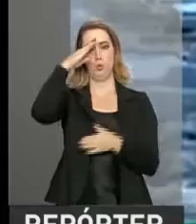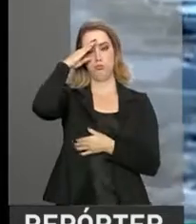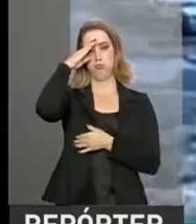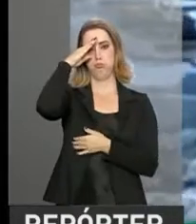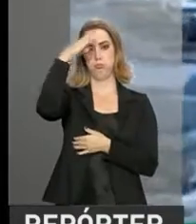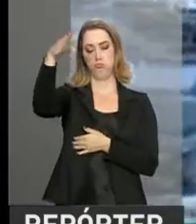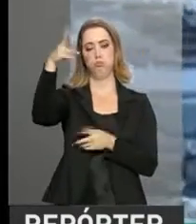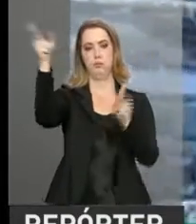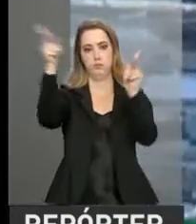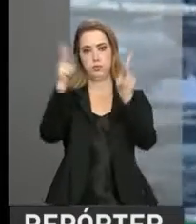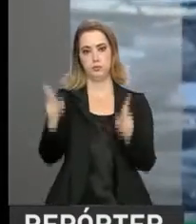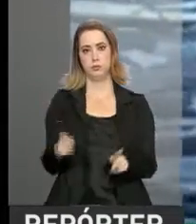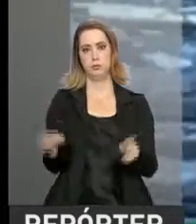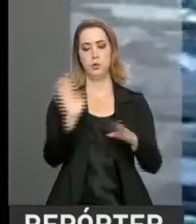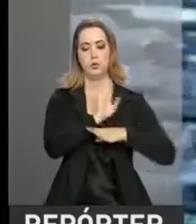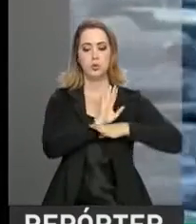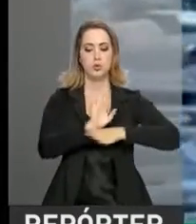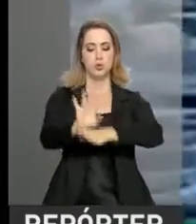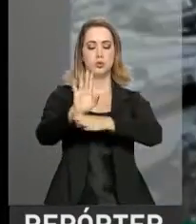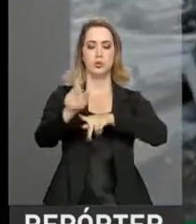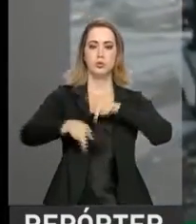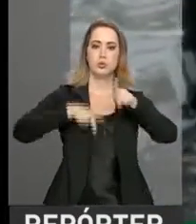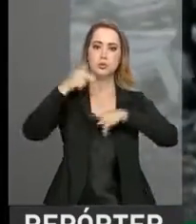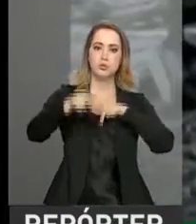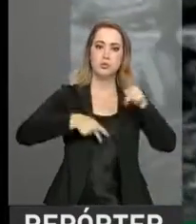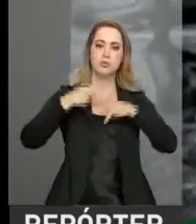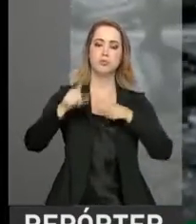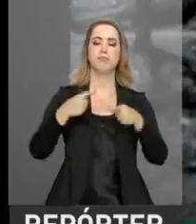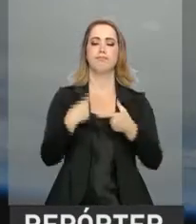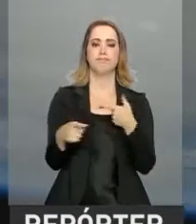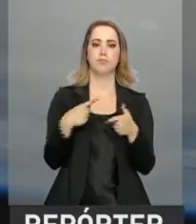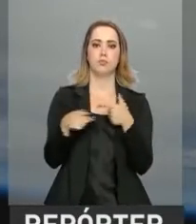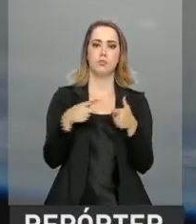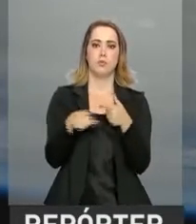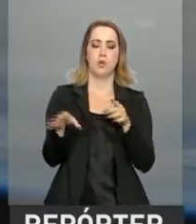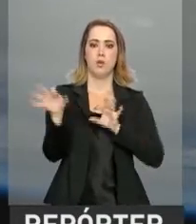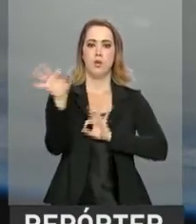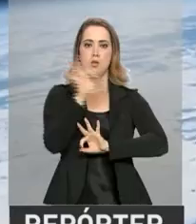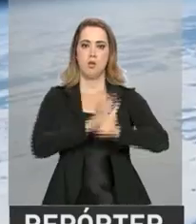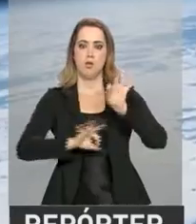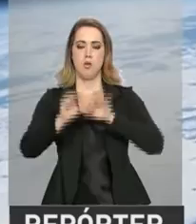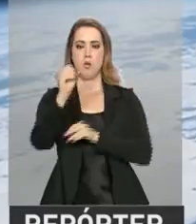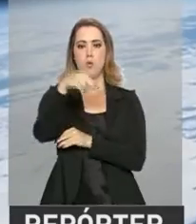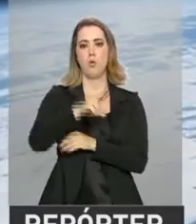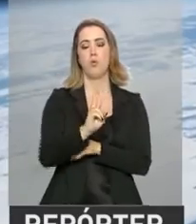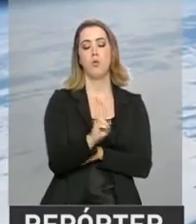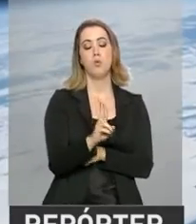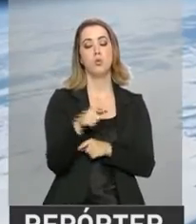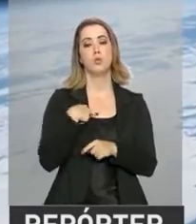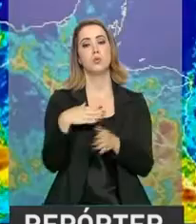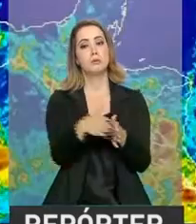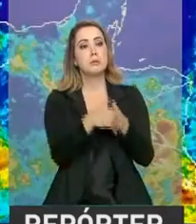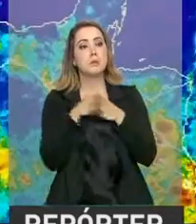Haiti, realizou ações de apoio à população que foi atingida. E a Organização das Nações Unidas